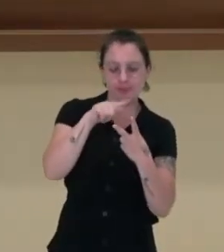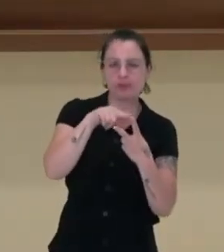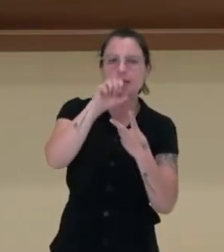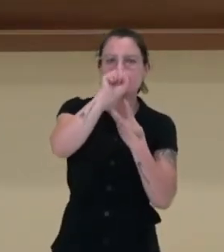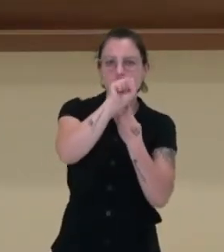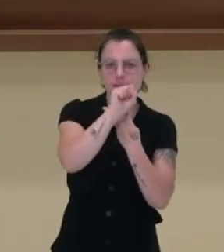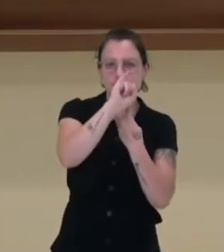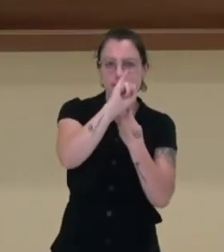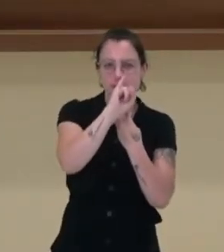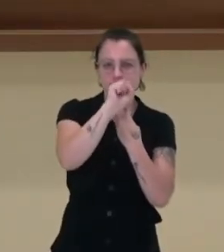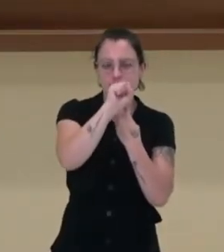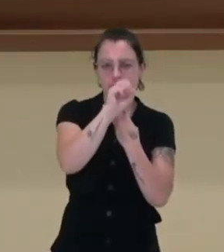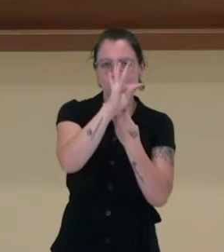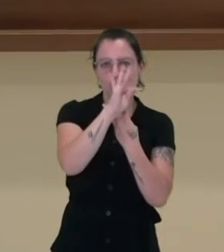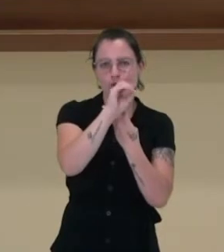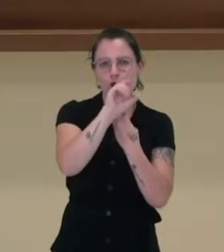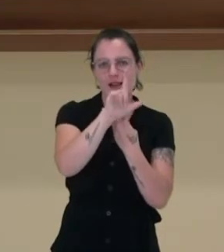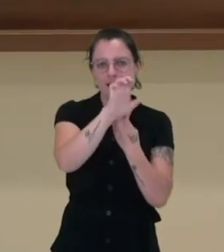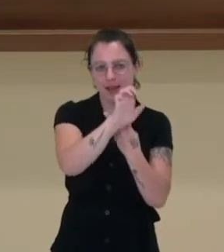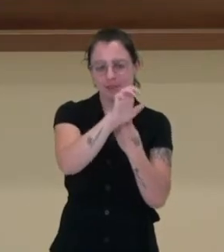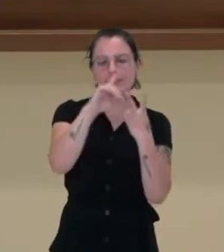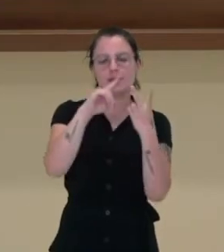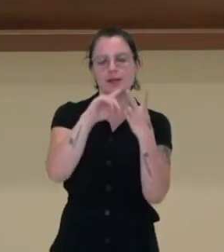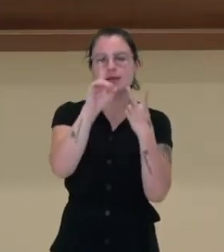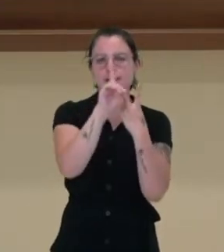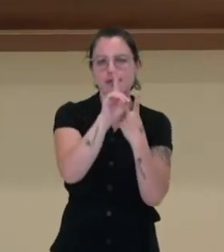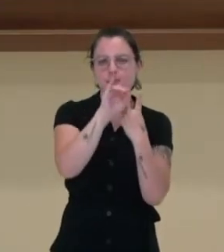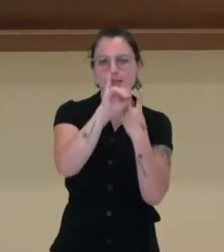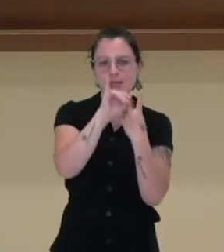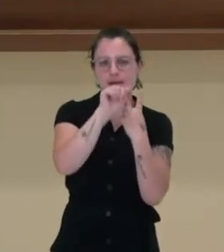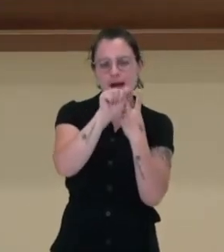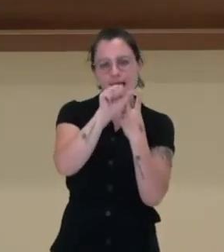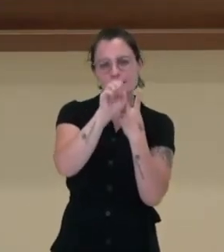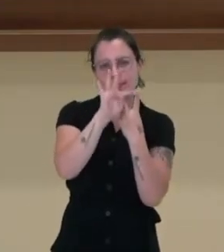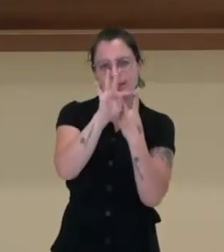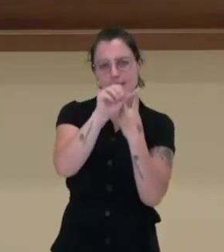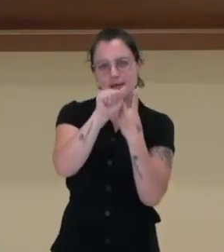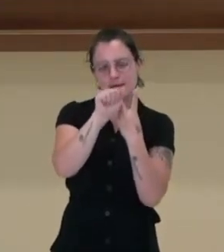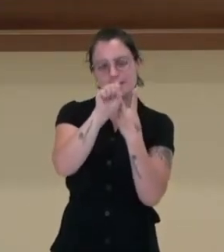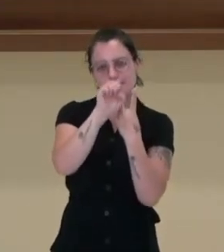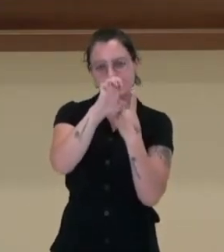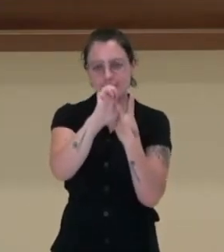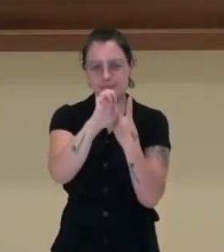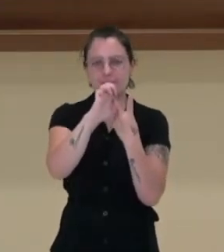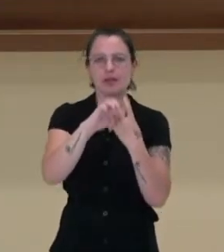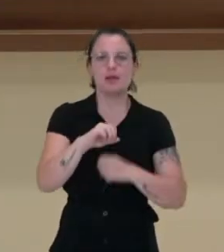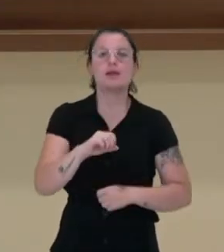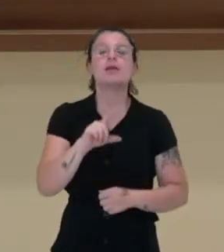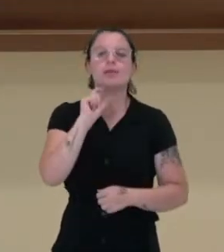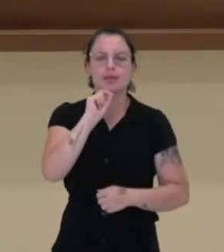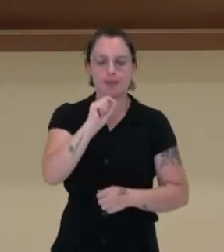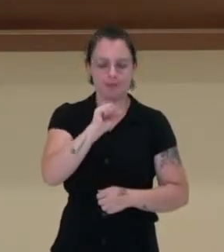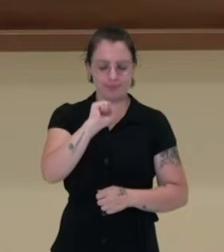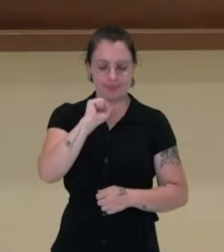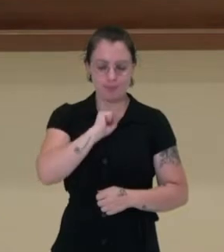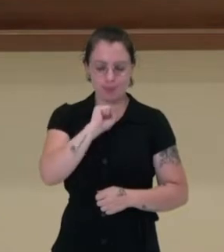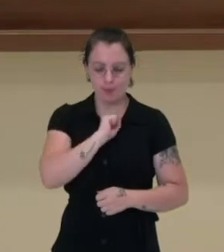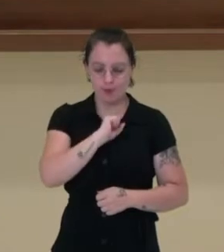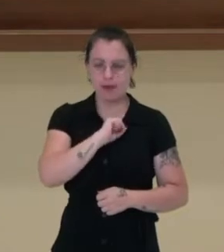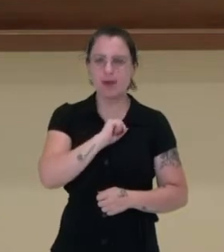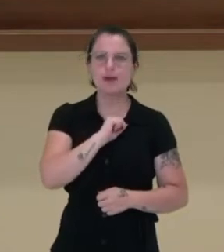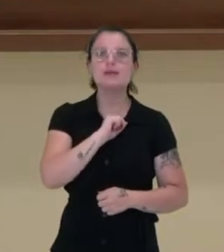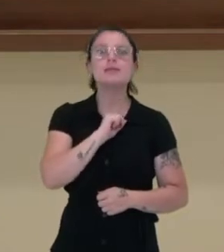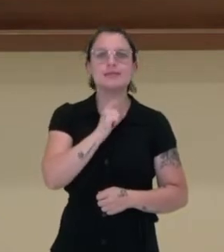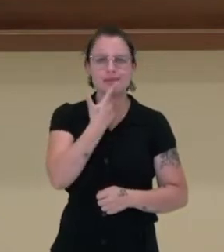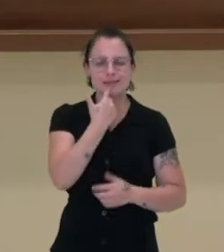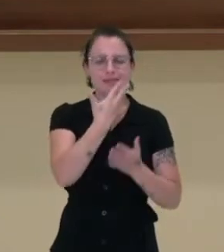e diástole. Quando esse movimento faz esse movimento, onde ele empurra o sangue para fora